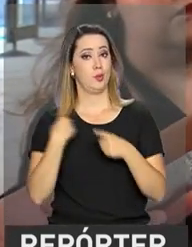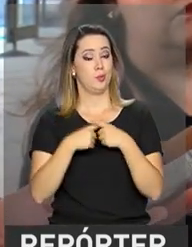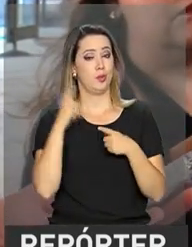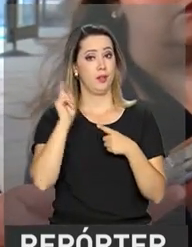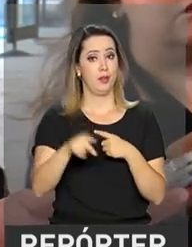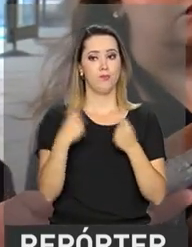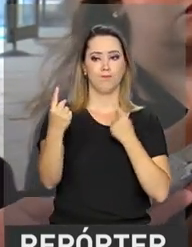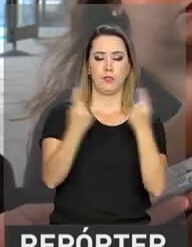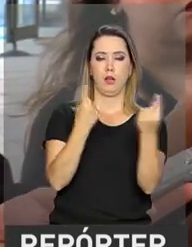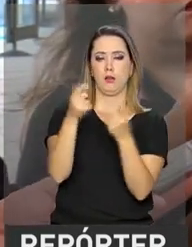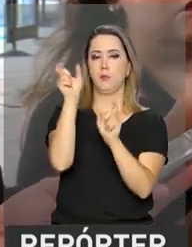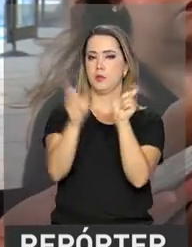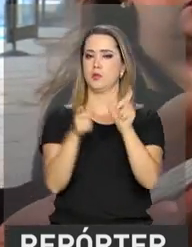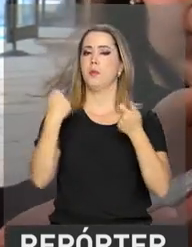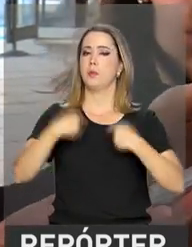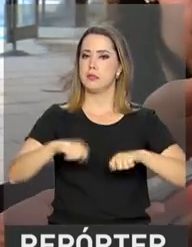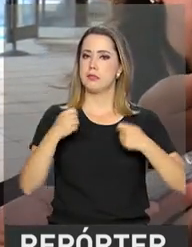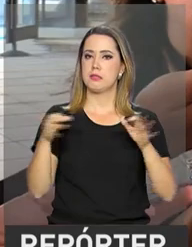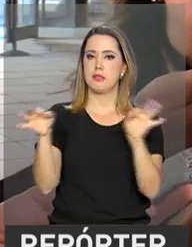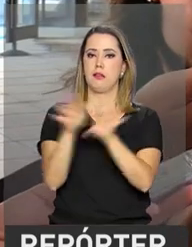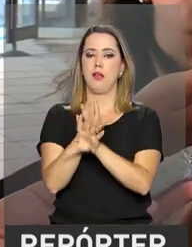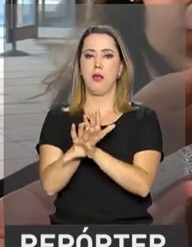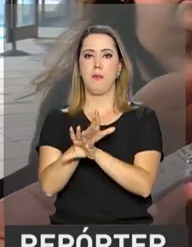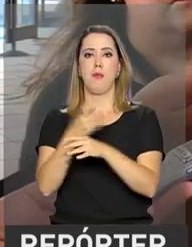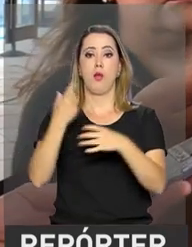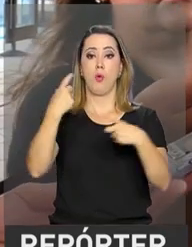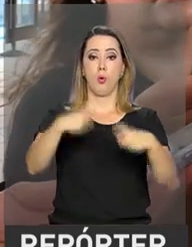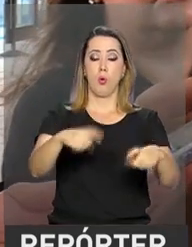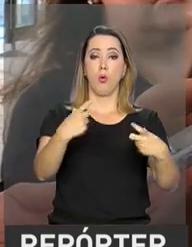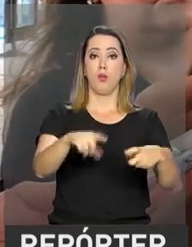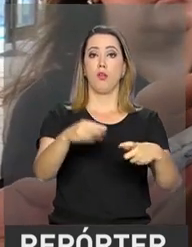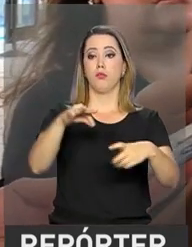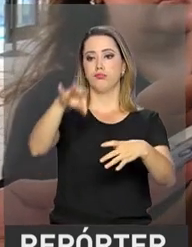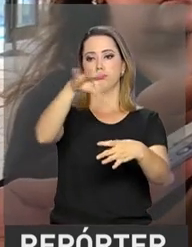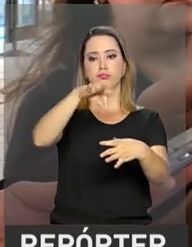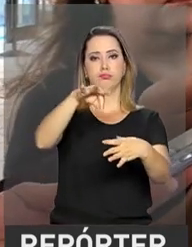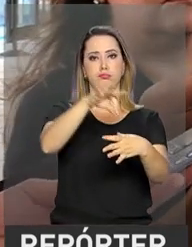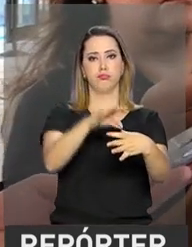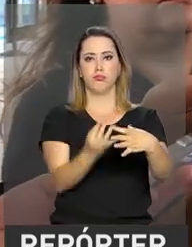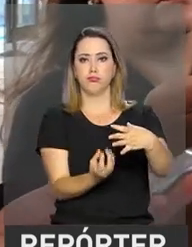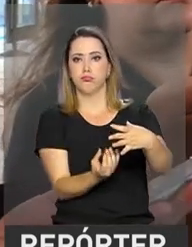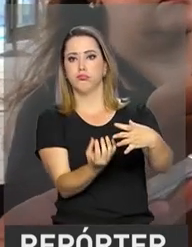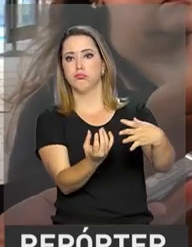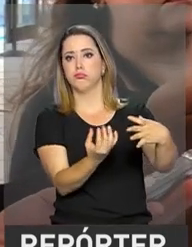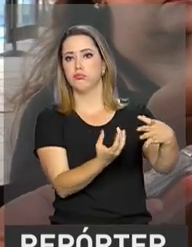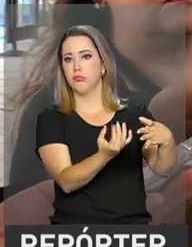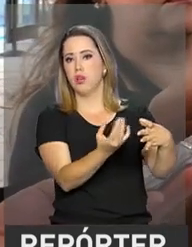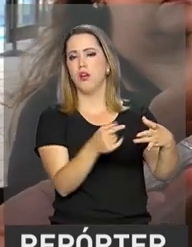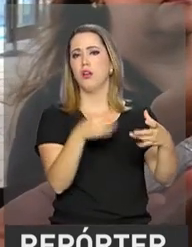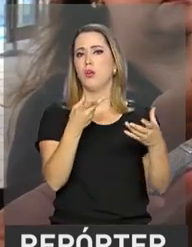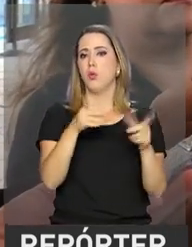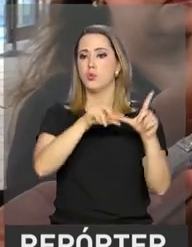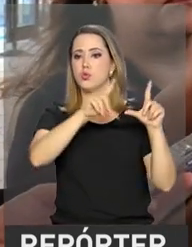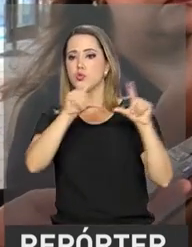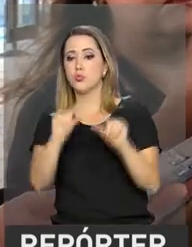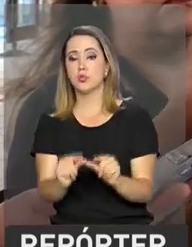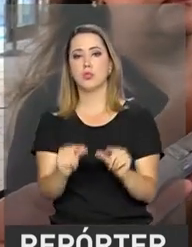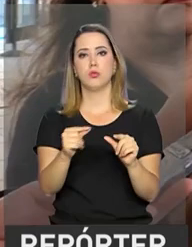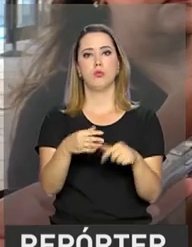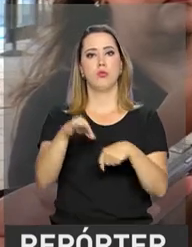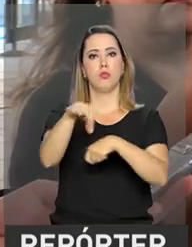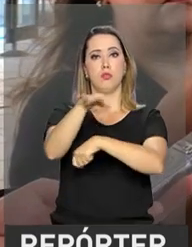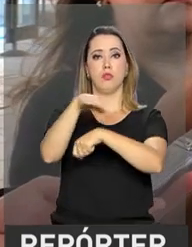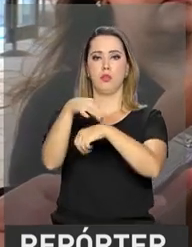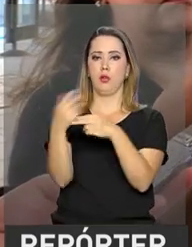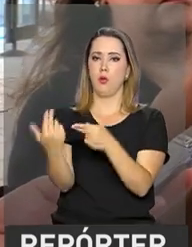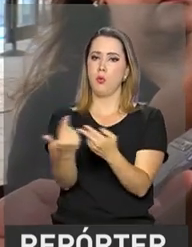dever de cada cidadão eliminar os focos do mosquito e com isso nós podemos manter esses mais os índices de infestação que